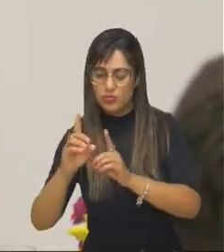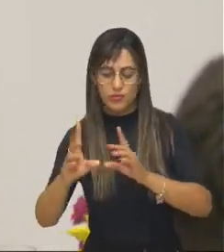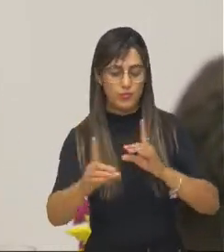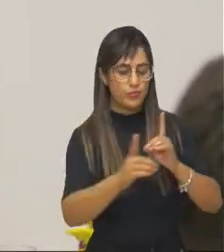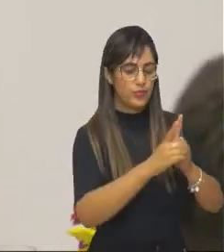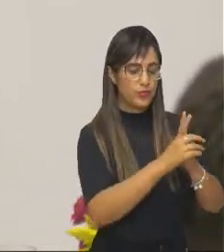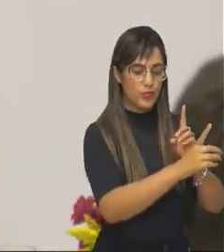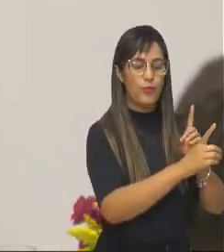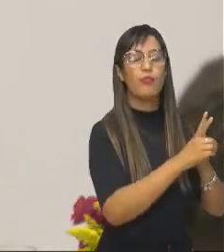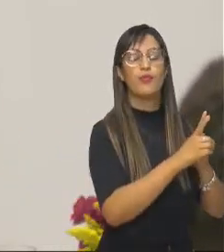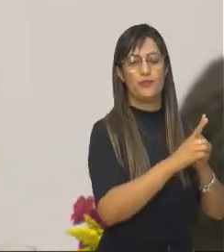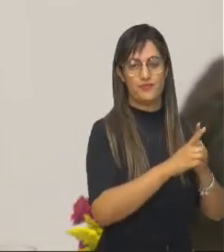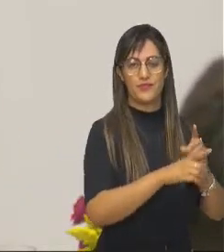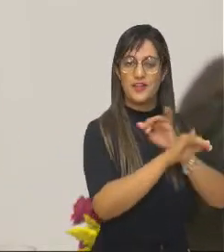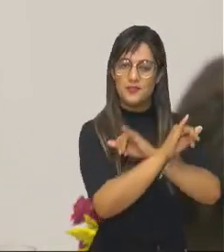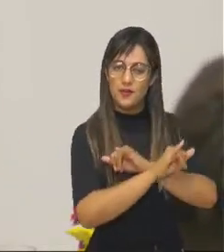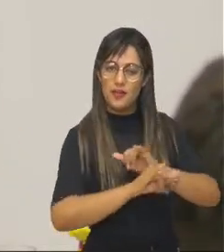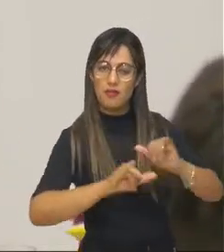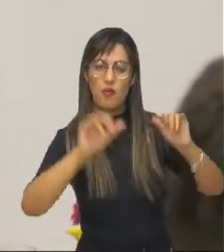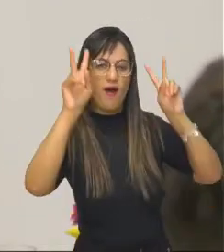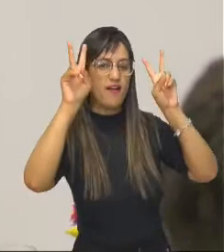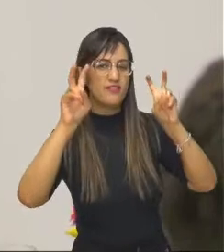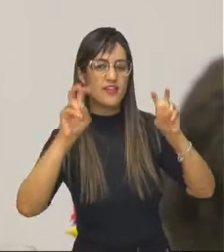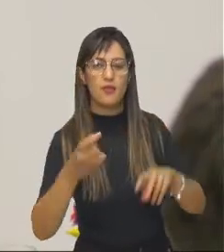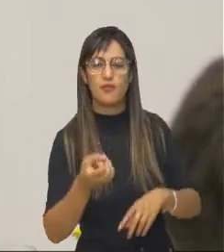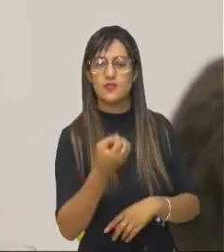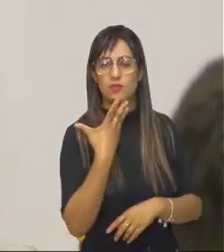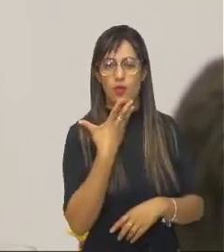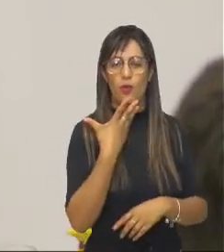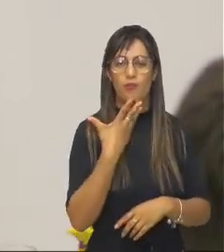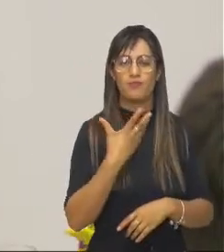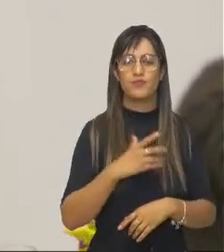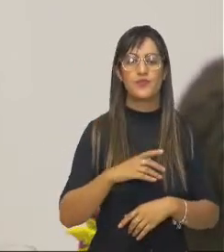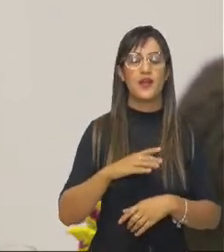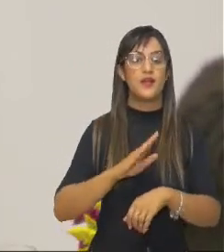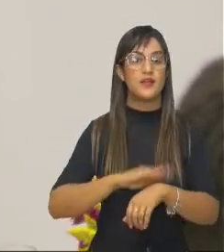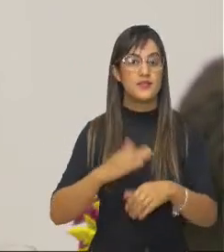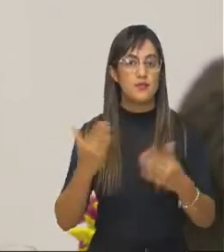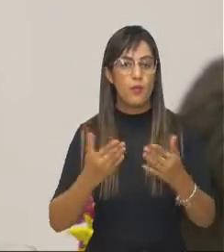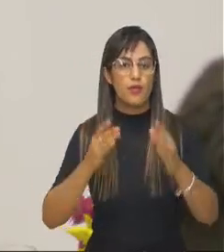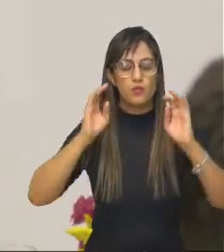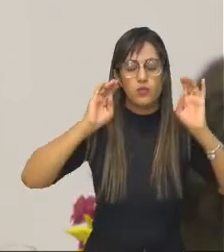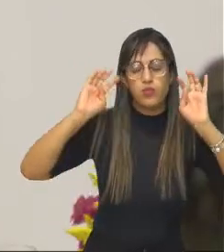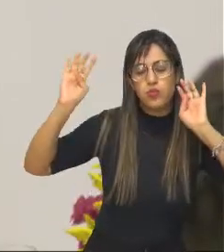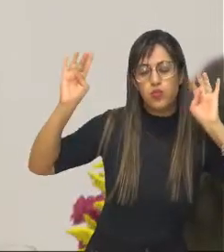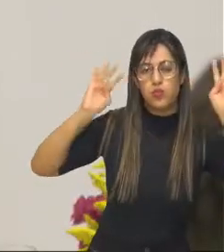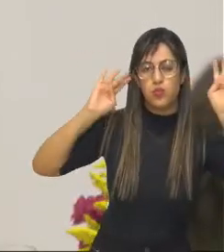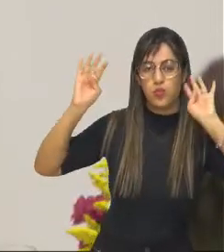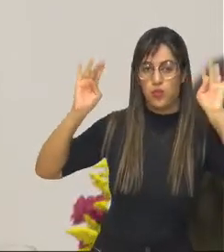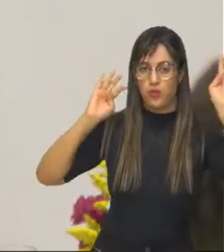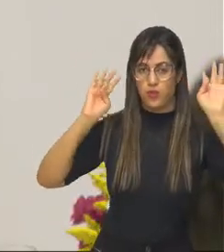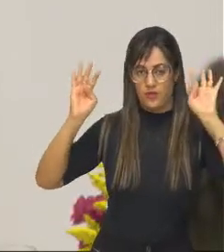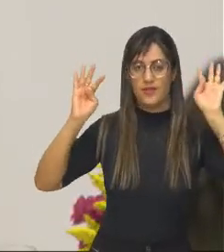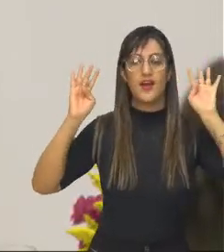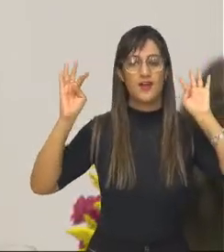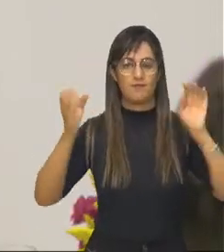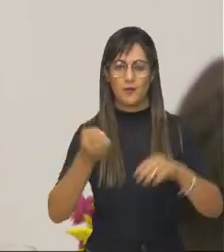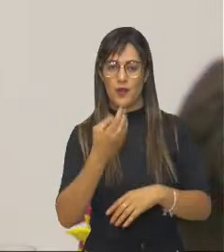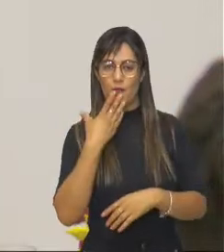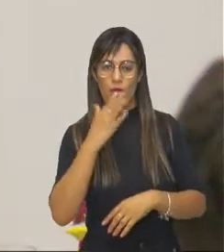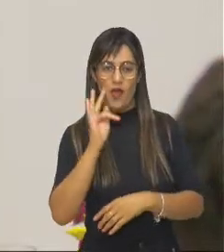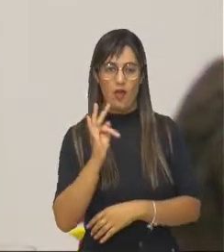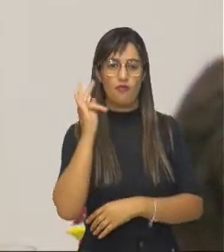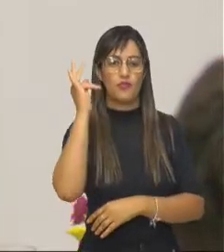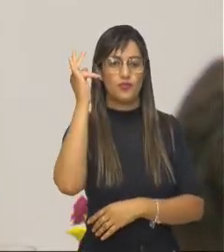falar de coisas boas. Eu sonho nisso. E a gente está no espaço bem propício para isso. Sonhar coisas boas é o futuro que a gente precisa. Deixo um